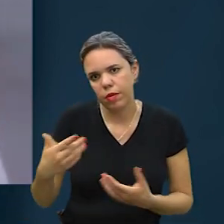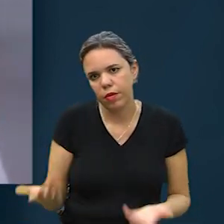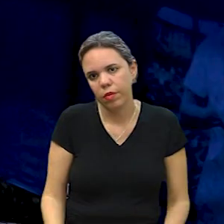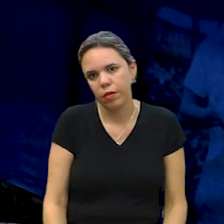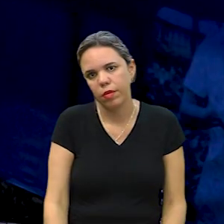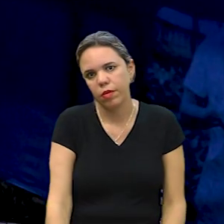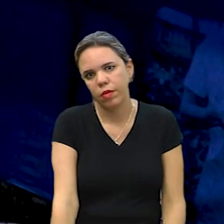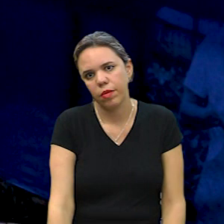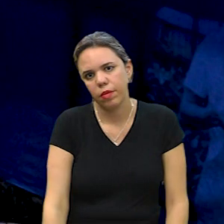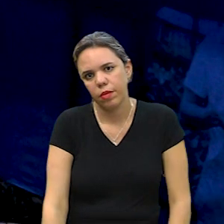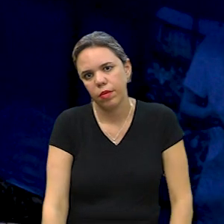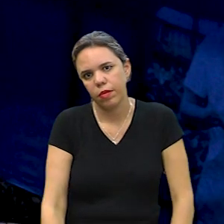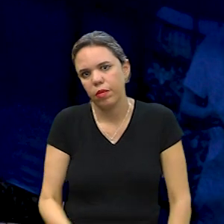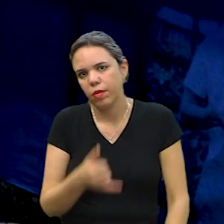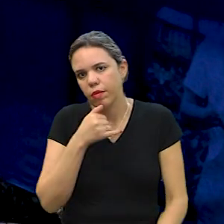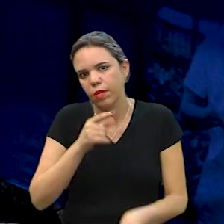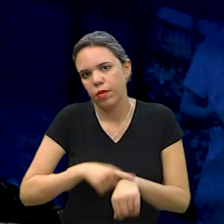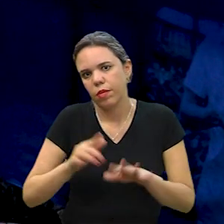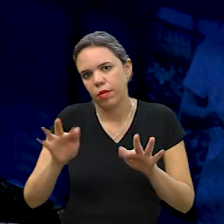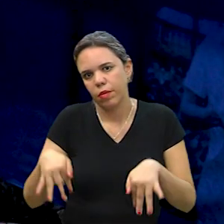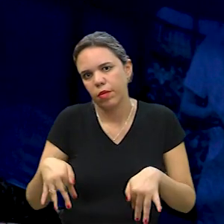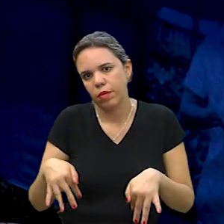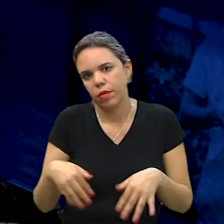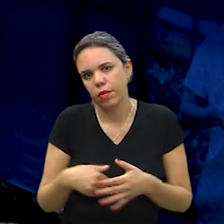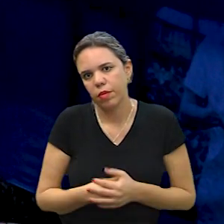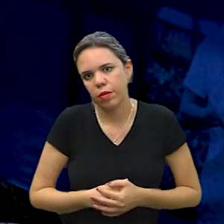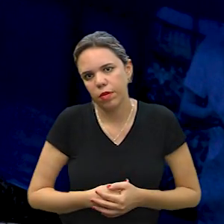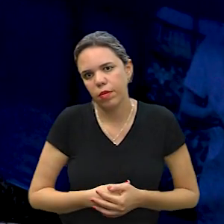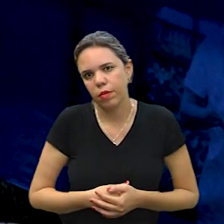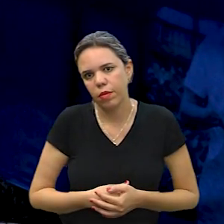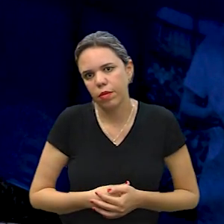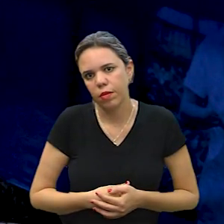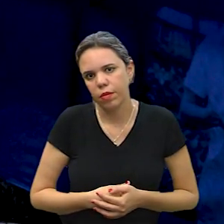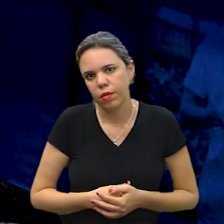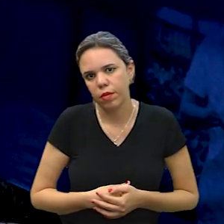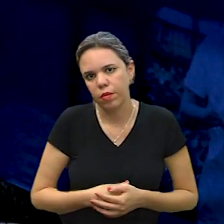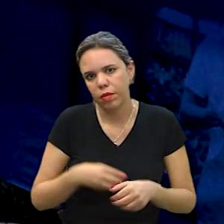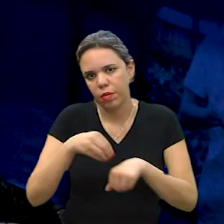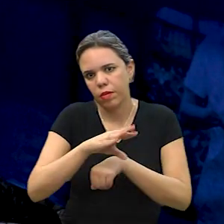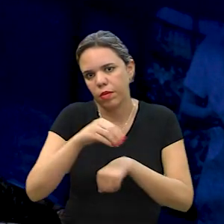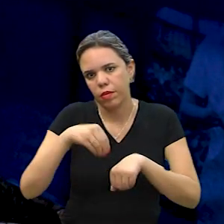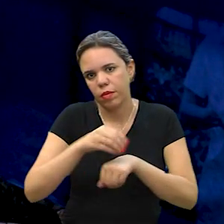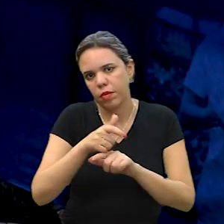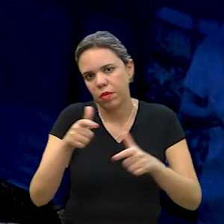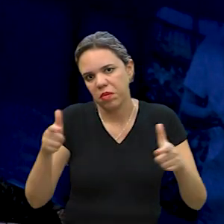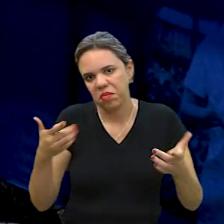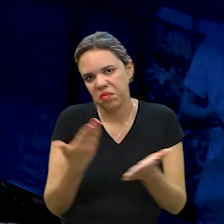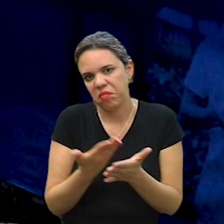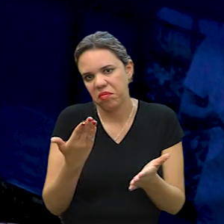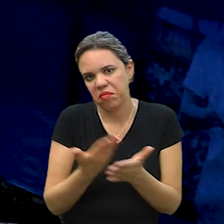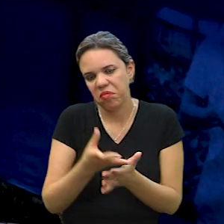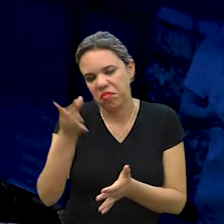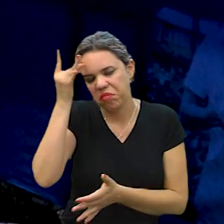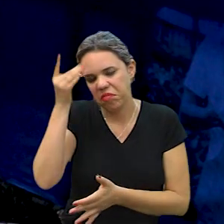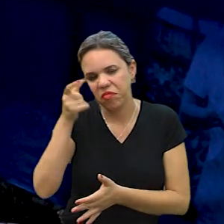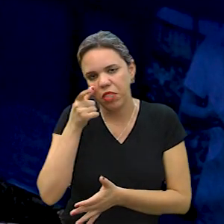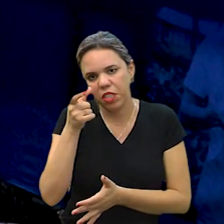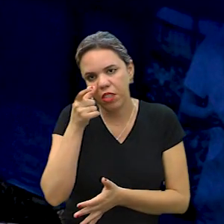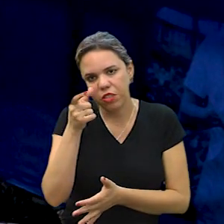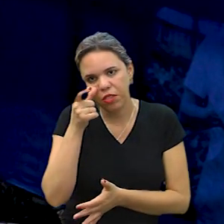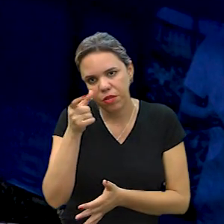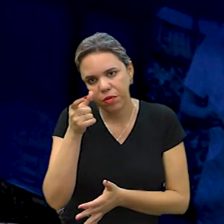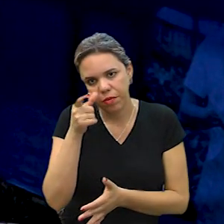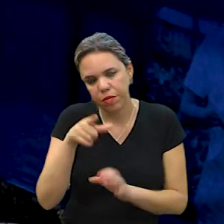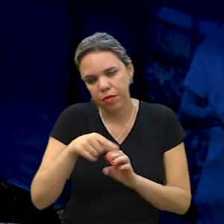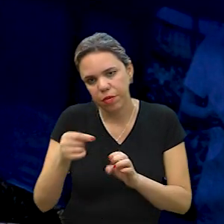Mirna? Odair, infelizmente nosso tempo acabou, mas olha, você deu aí uma grande aula para quem assiste